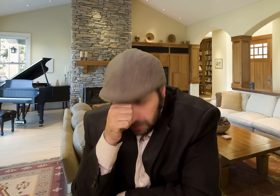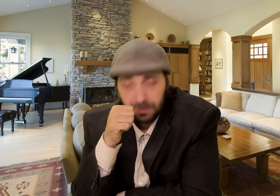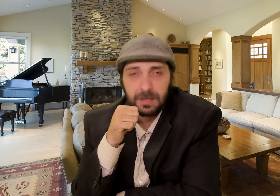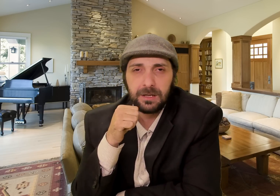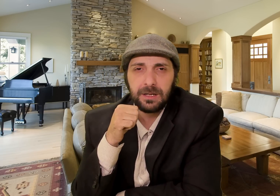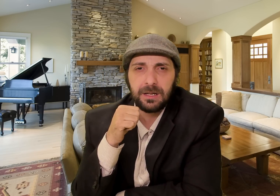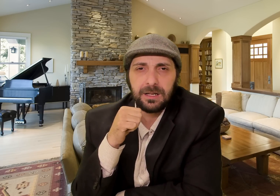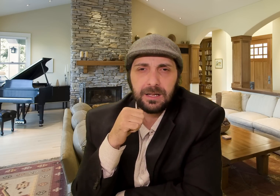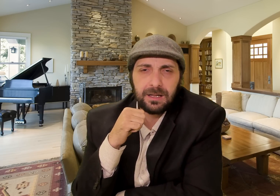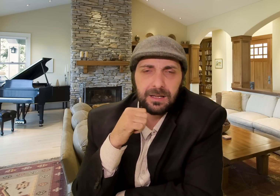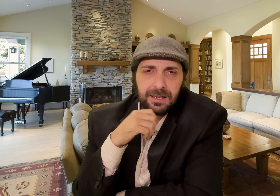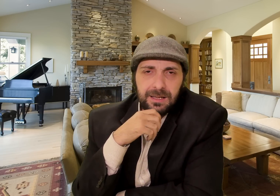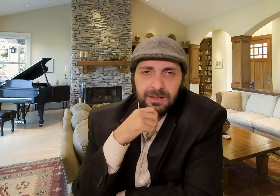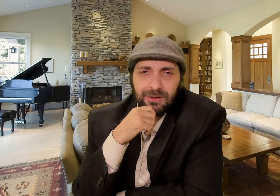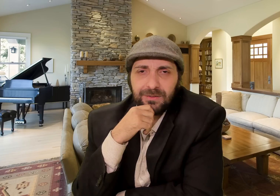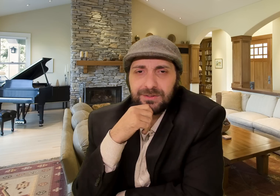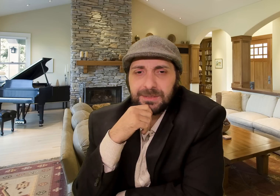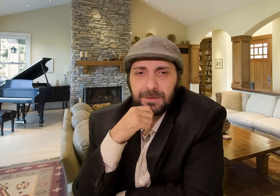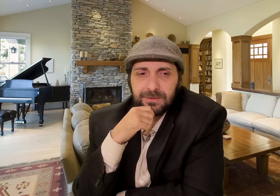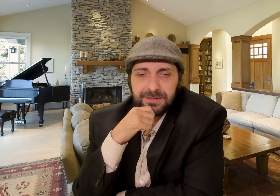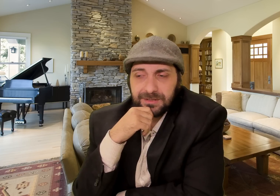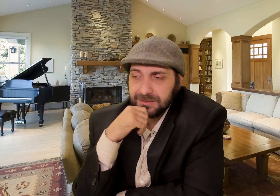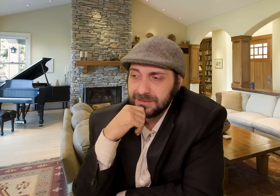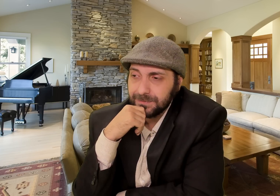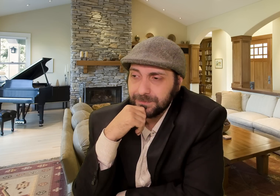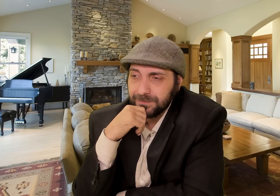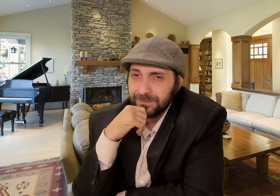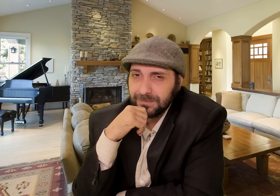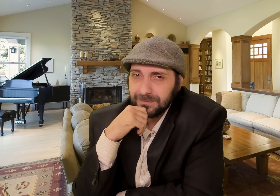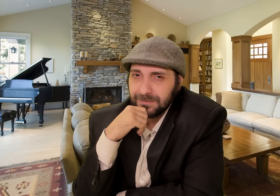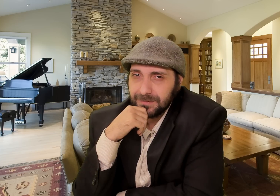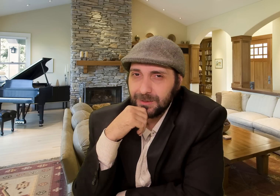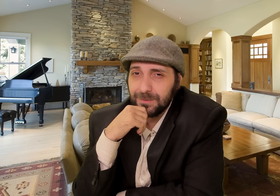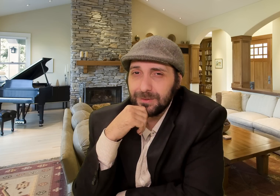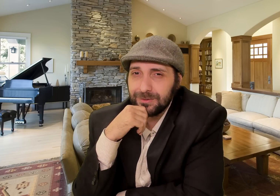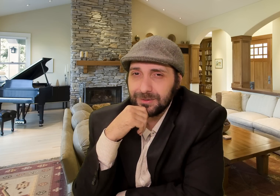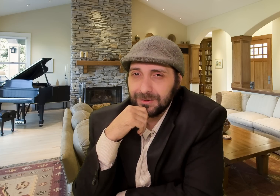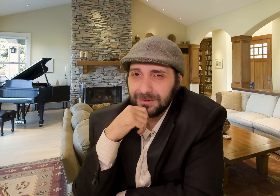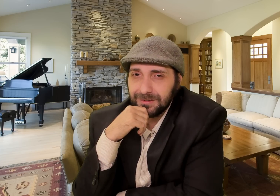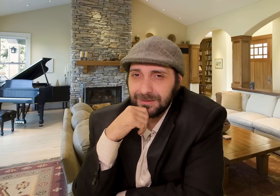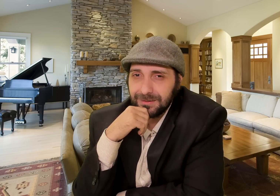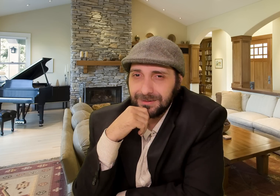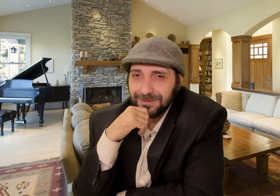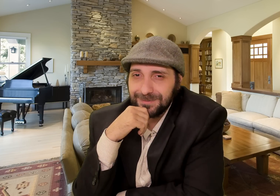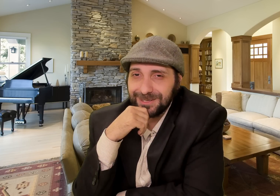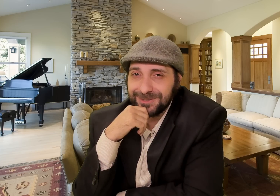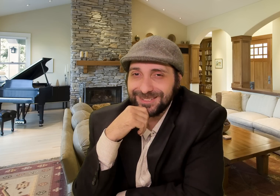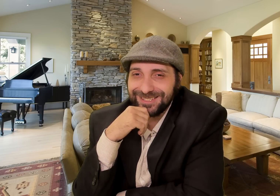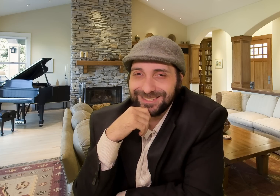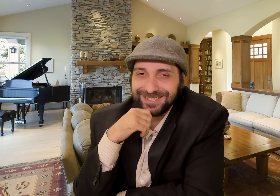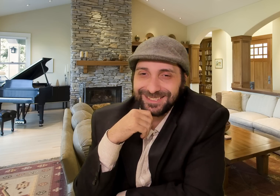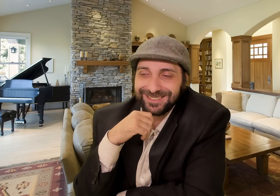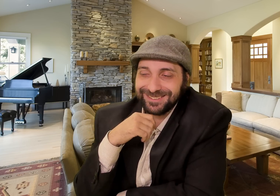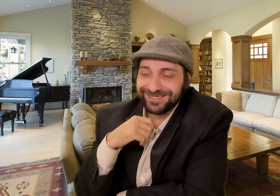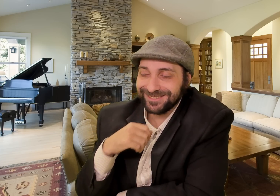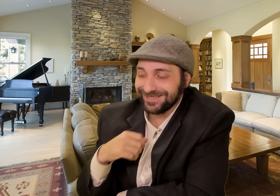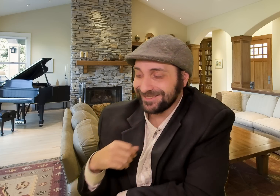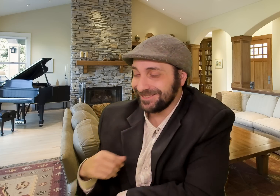do céu olha vou dizer para vocês eu morro de dó maior